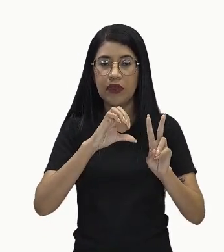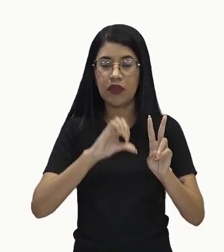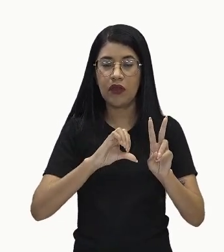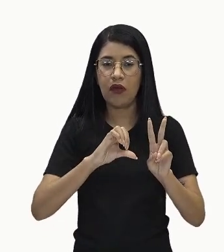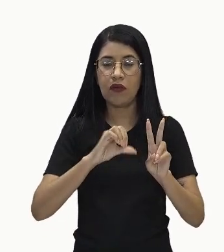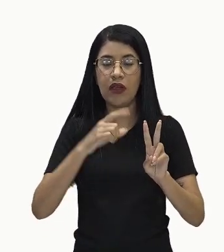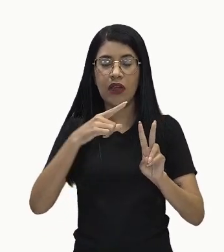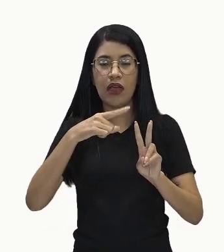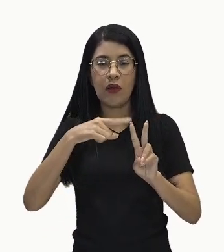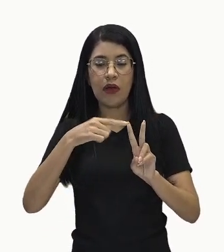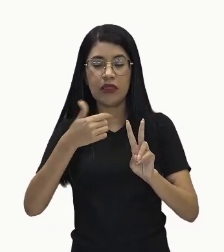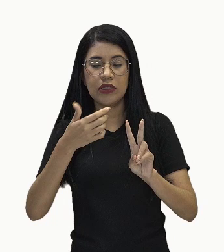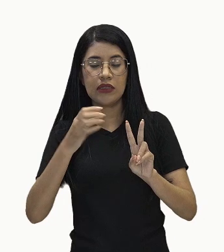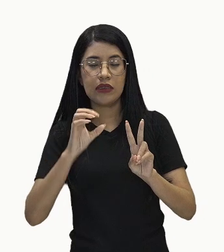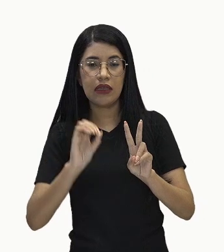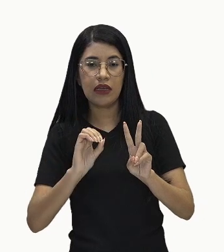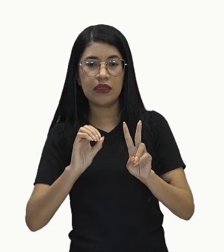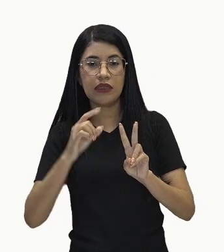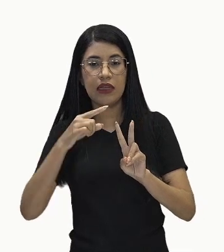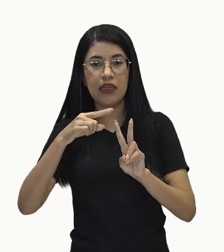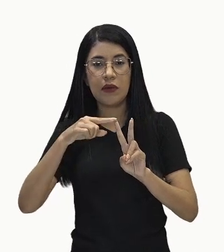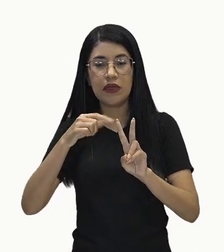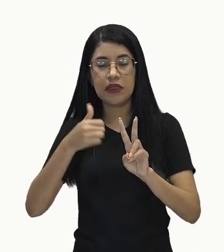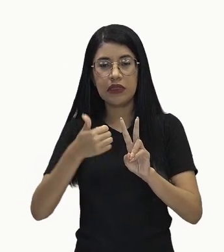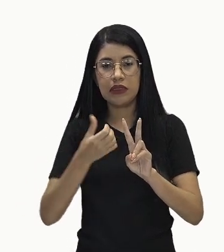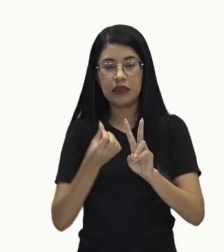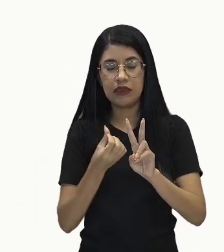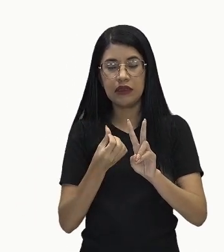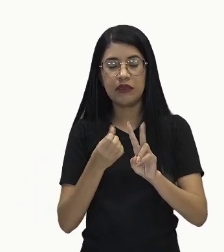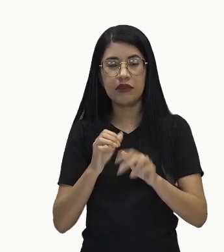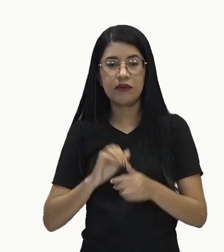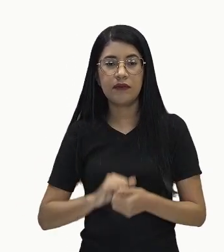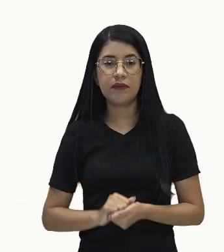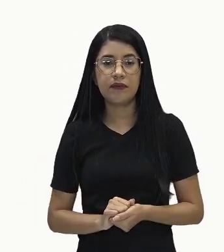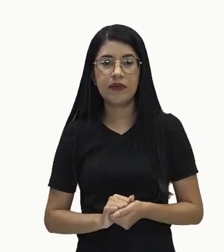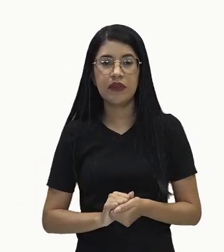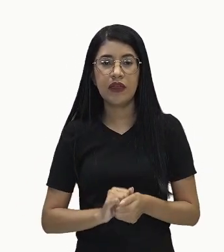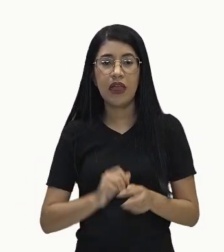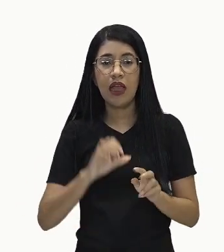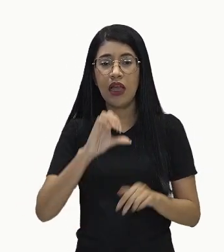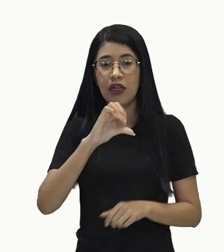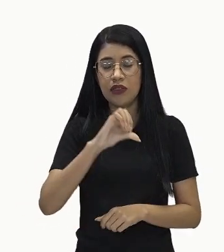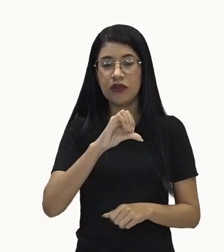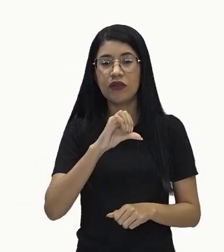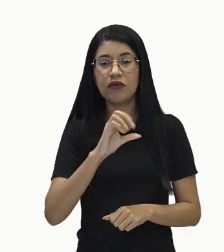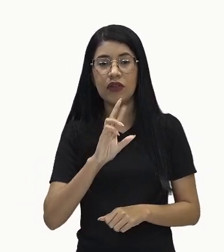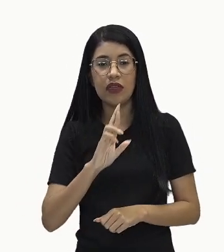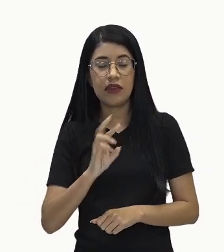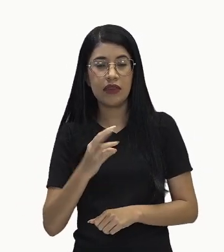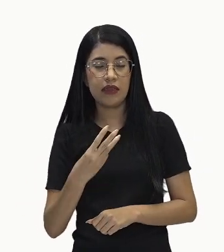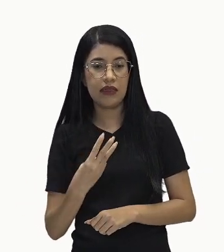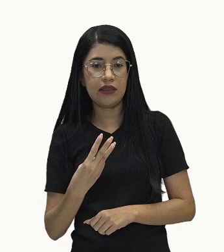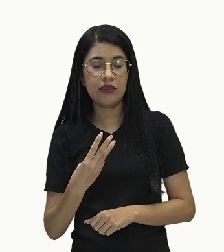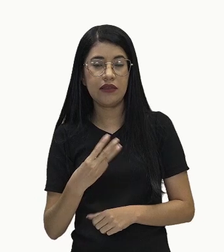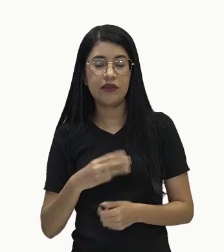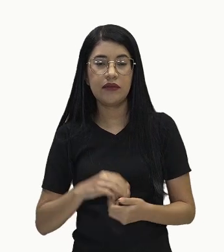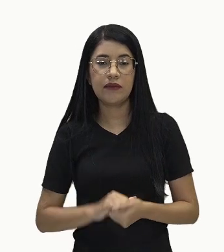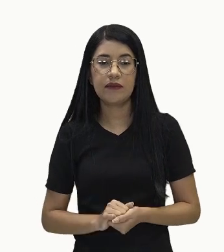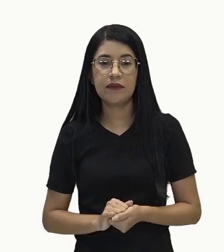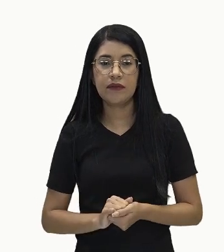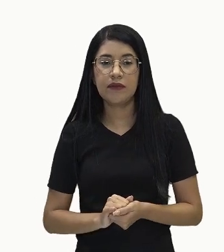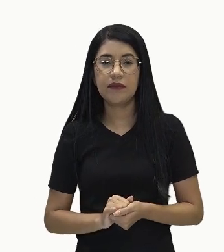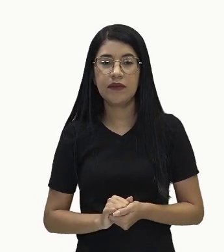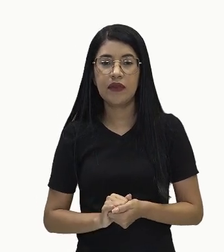quanto? 16. Então a gente tira aqui, ó, raiz quadrada de 9, raiz quadrada de 10 e raiz quadrada de